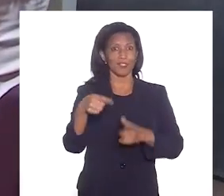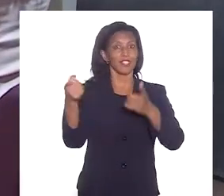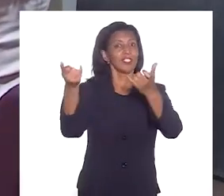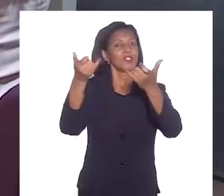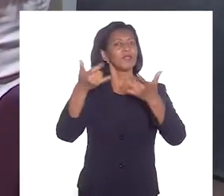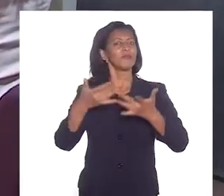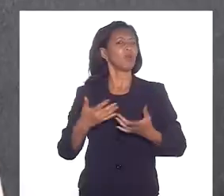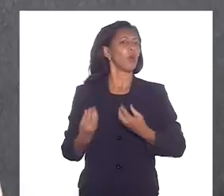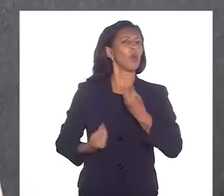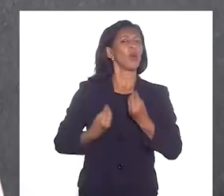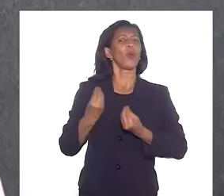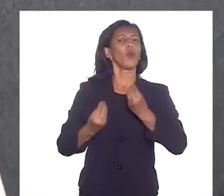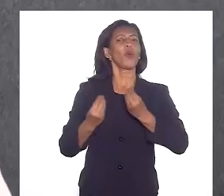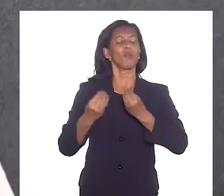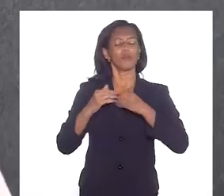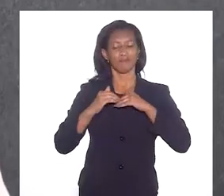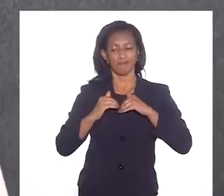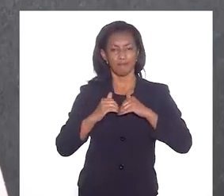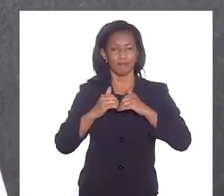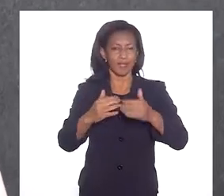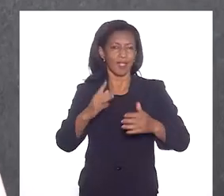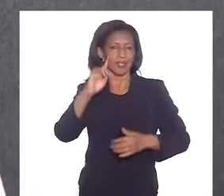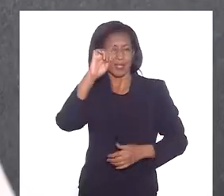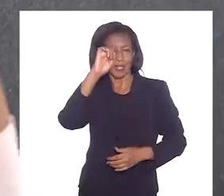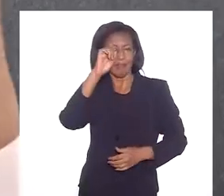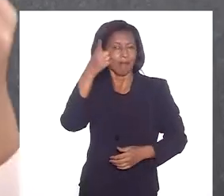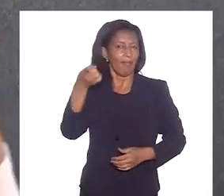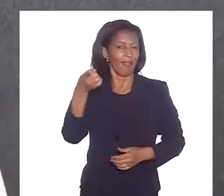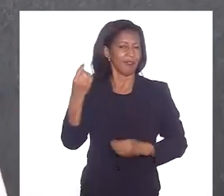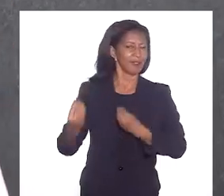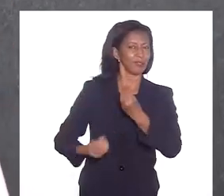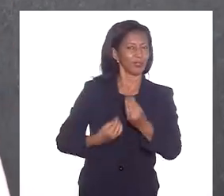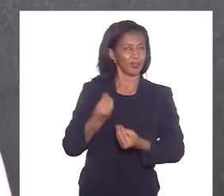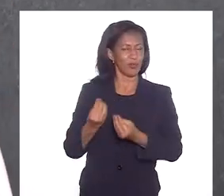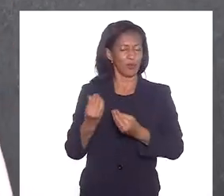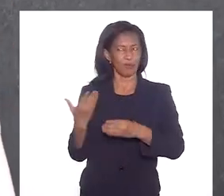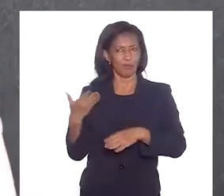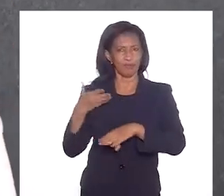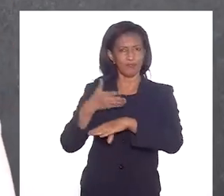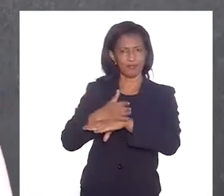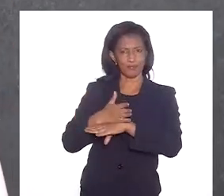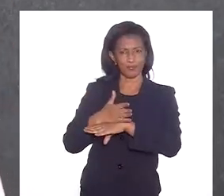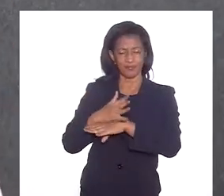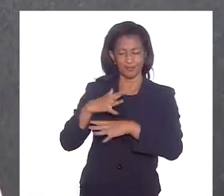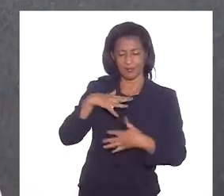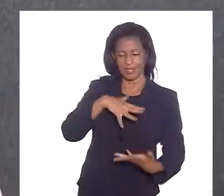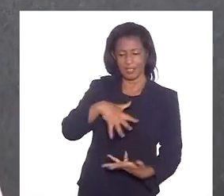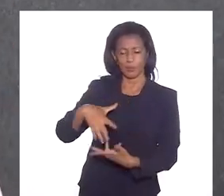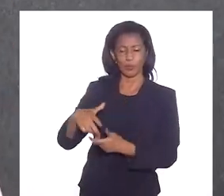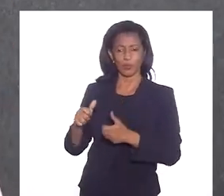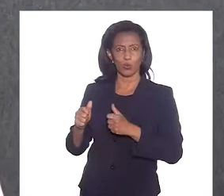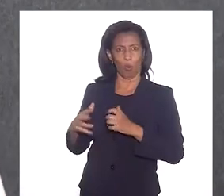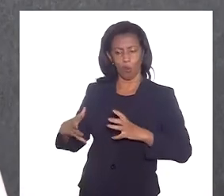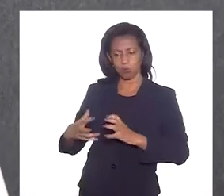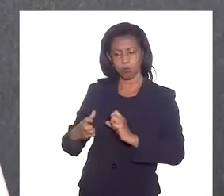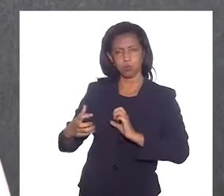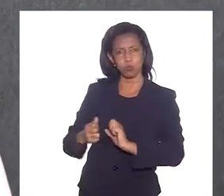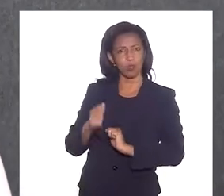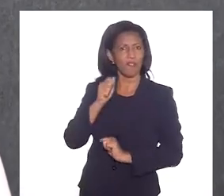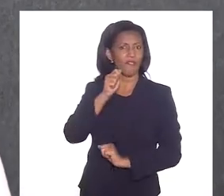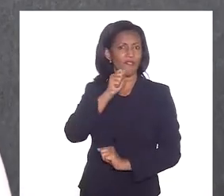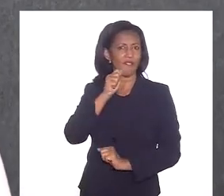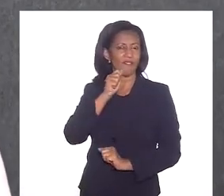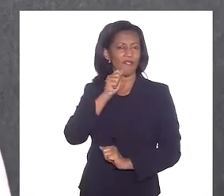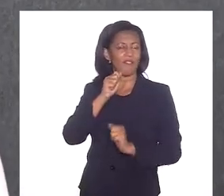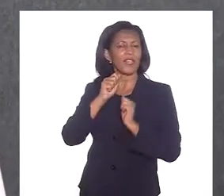vocês explicarem para a gente como começou essa ideia, de onde veio essa ideia de vocês entrarem nesse universo da panificação. Eu vou começar